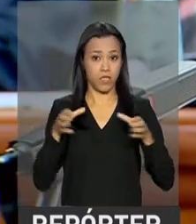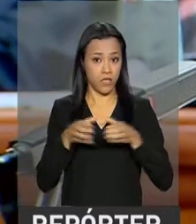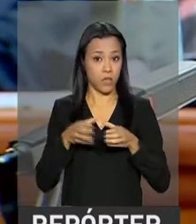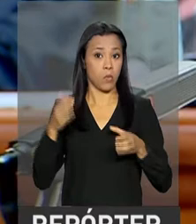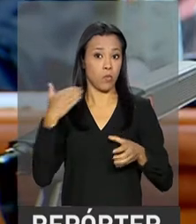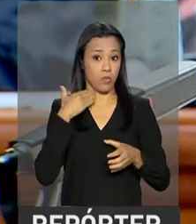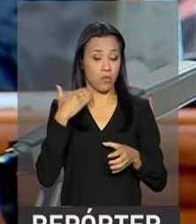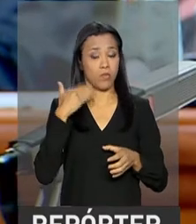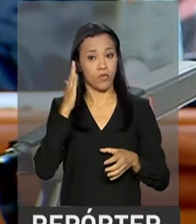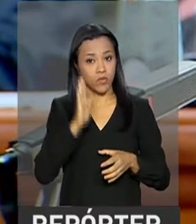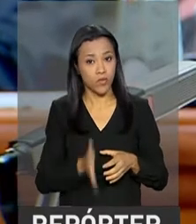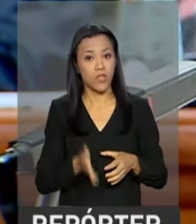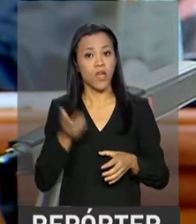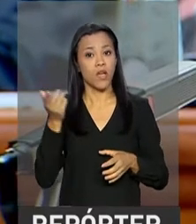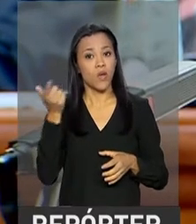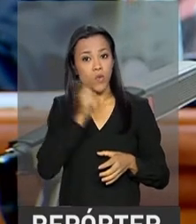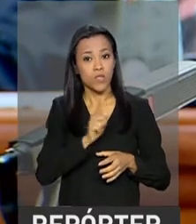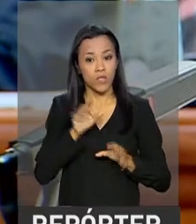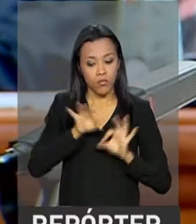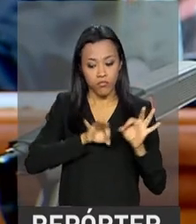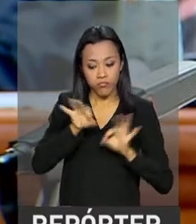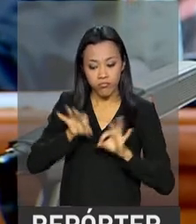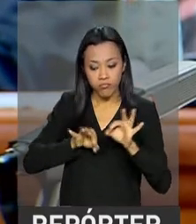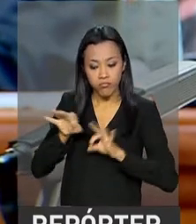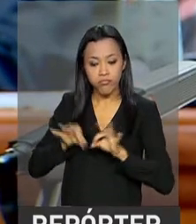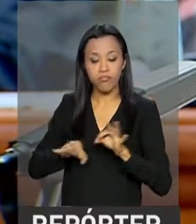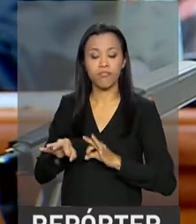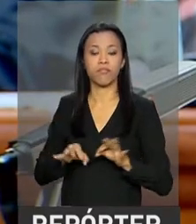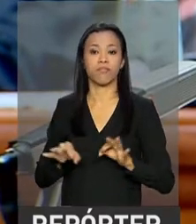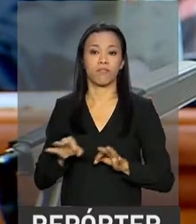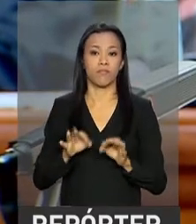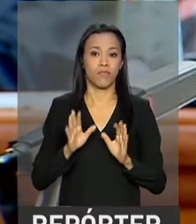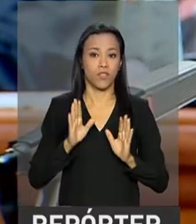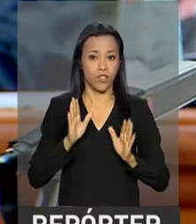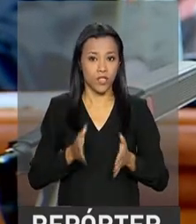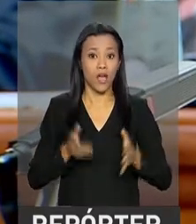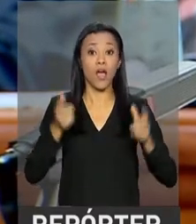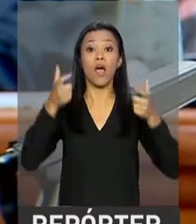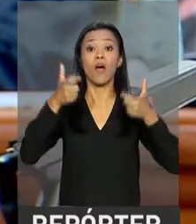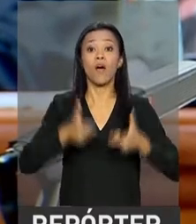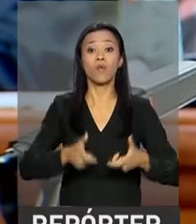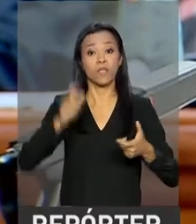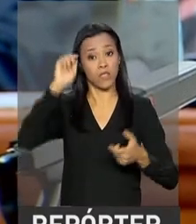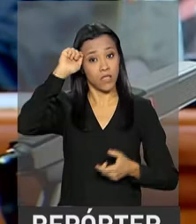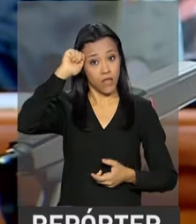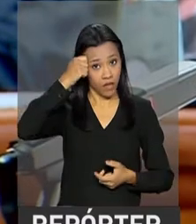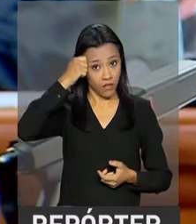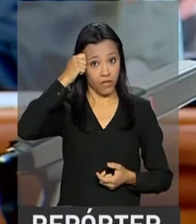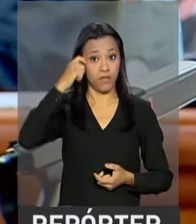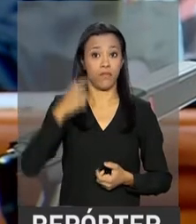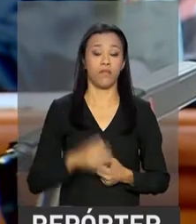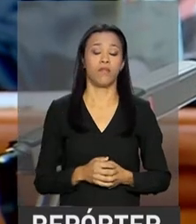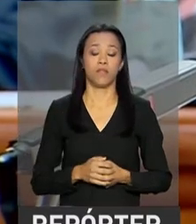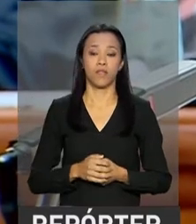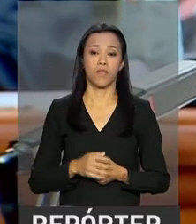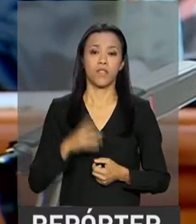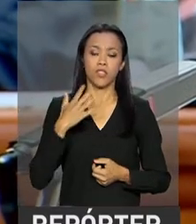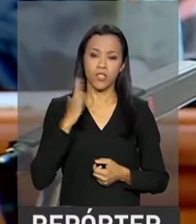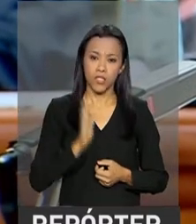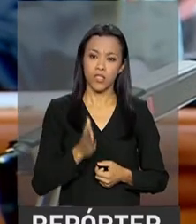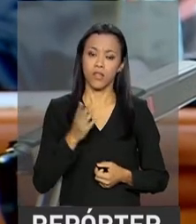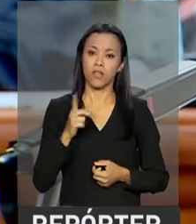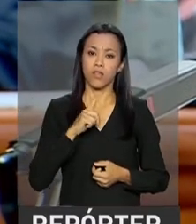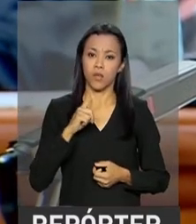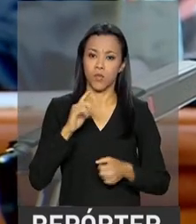seu processo de instalação do Centro Regional na África. Adotamos uma estratégia